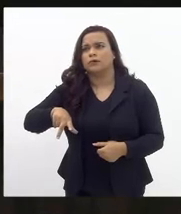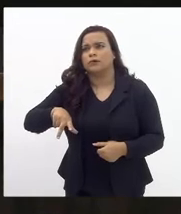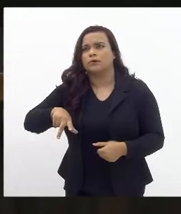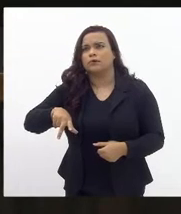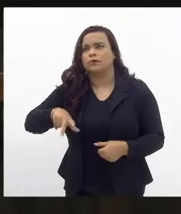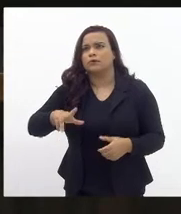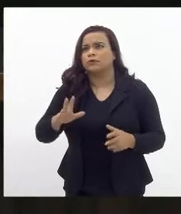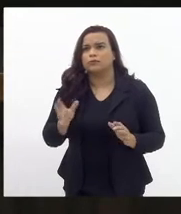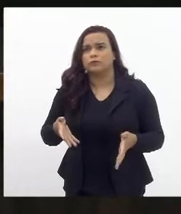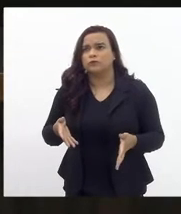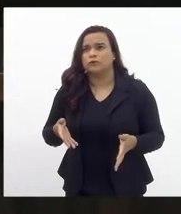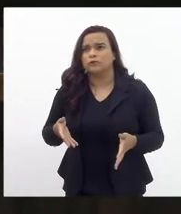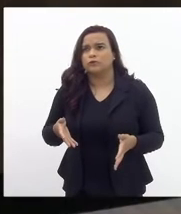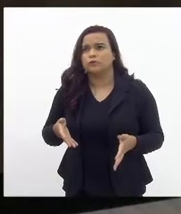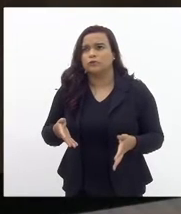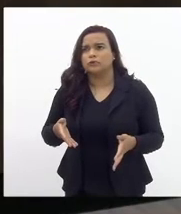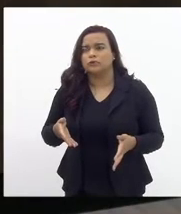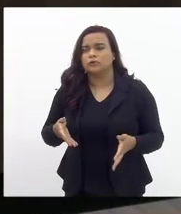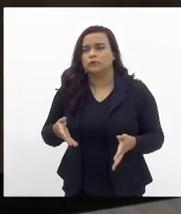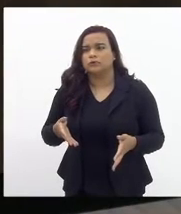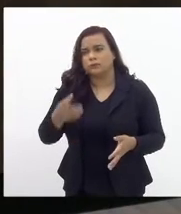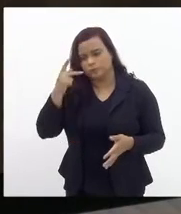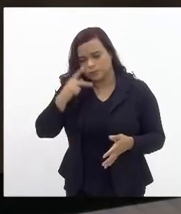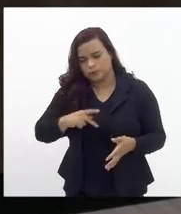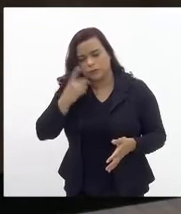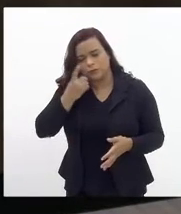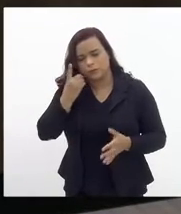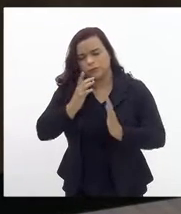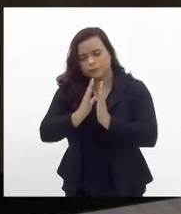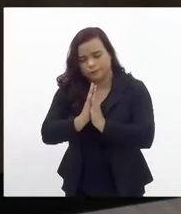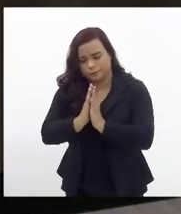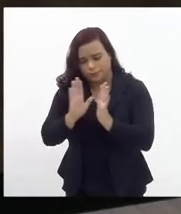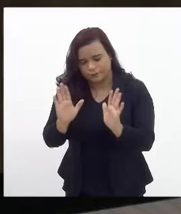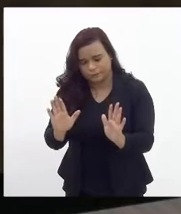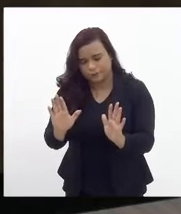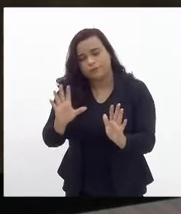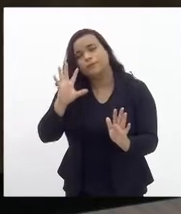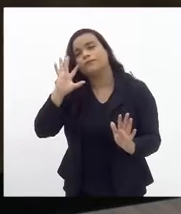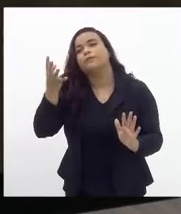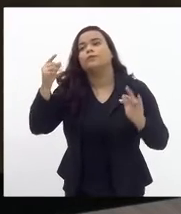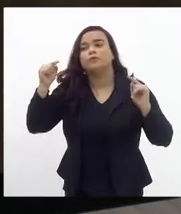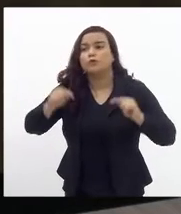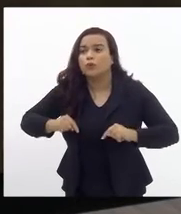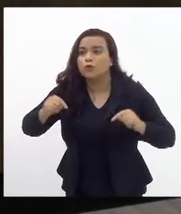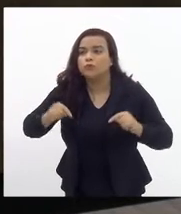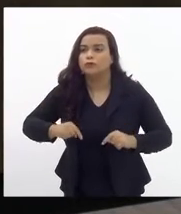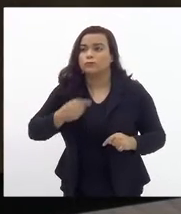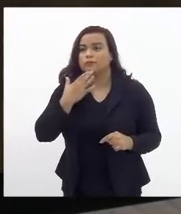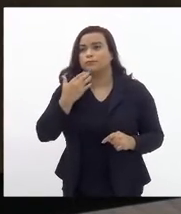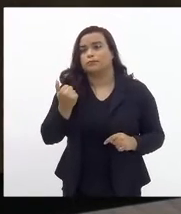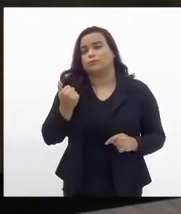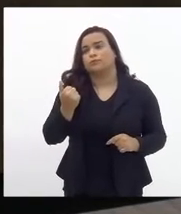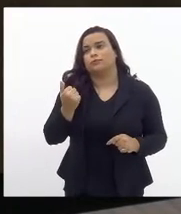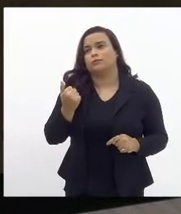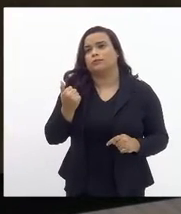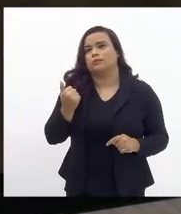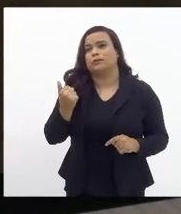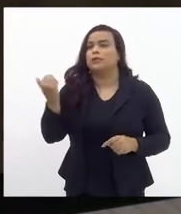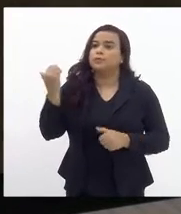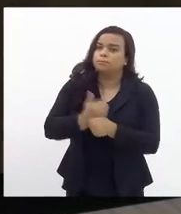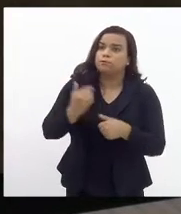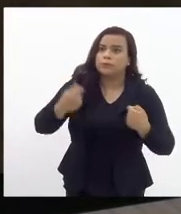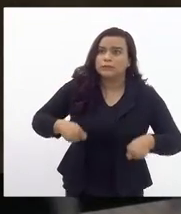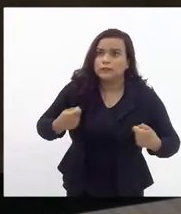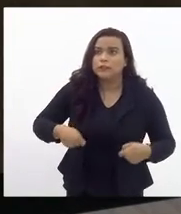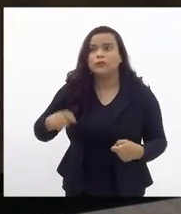já, só. Deputada presidente, por favor. Vamos resolver hoje. Se é preciso ter